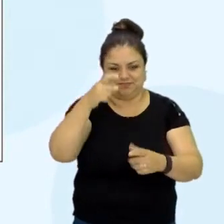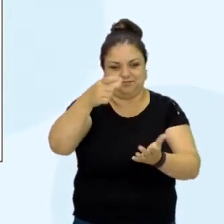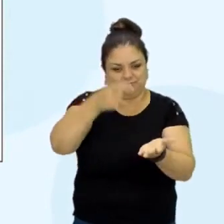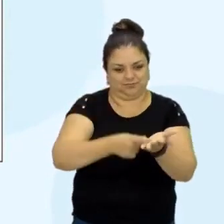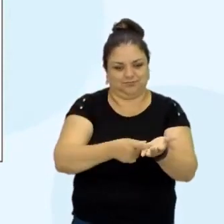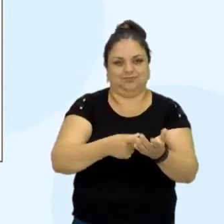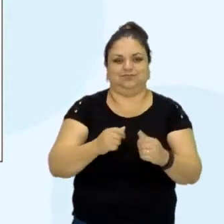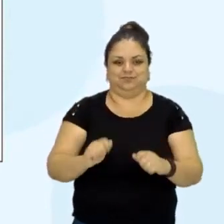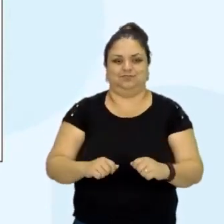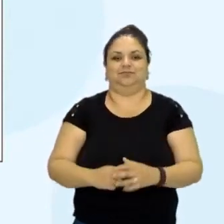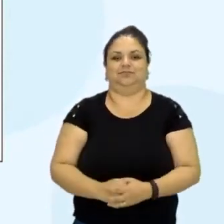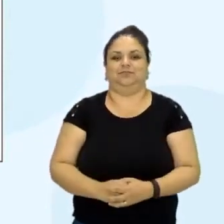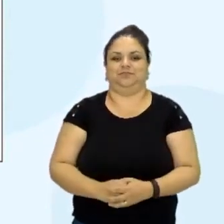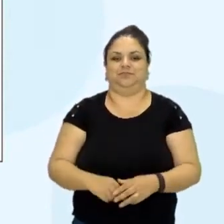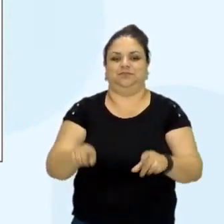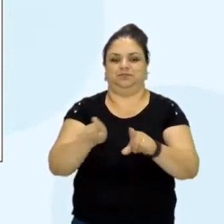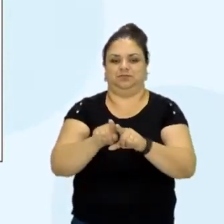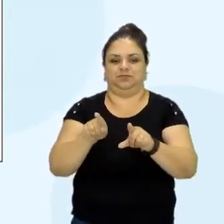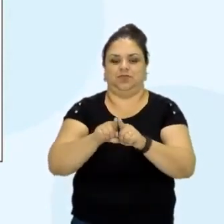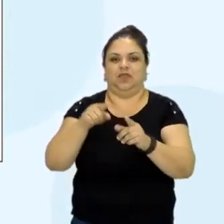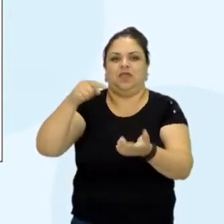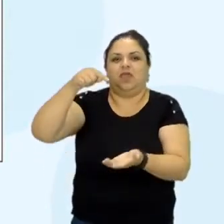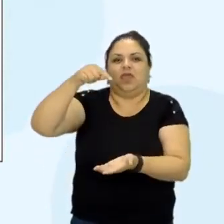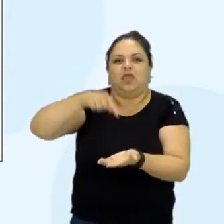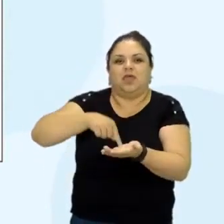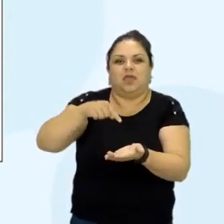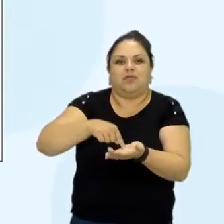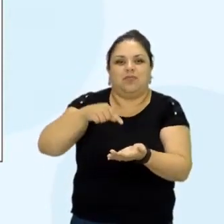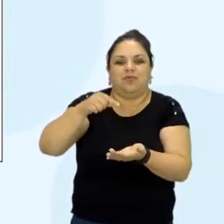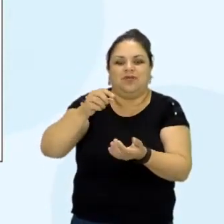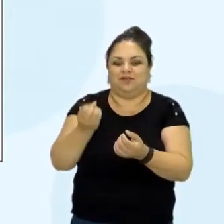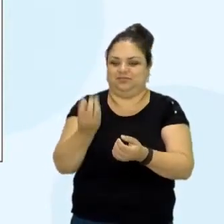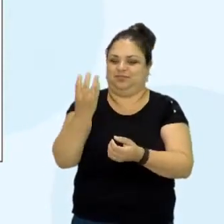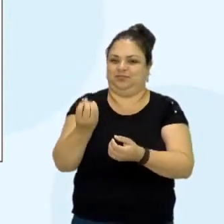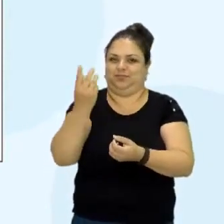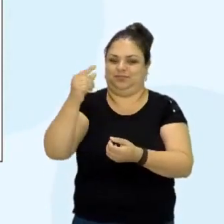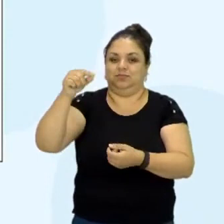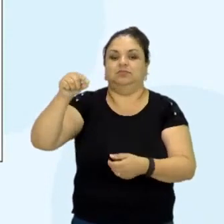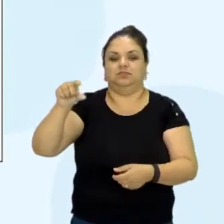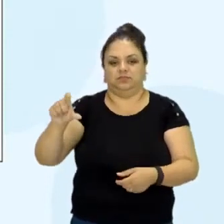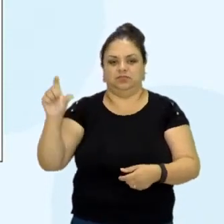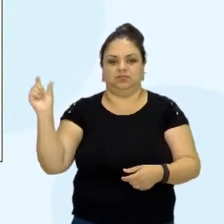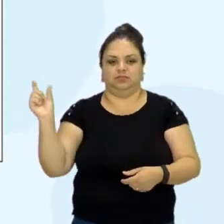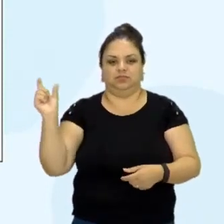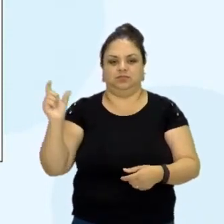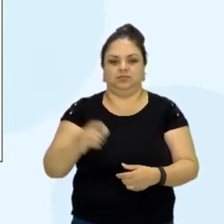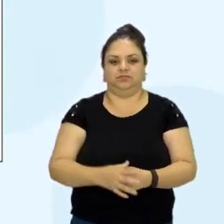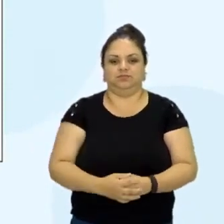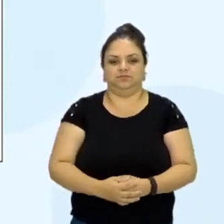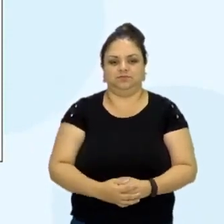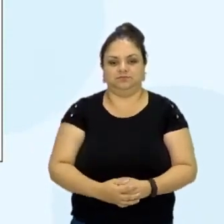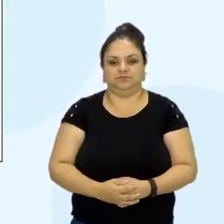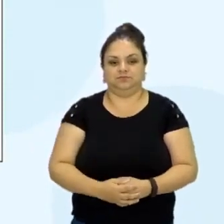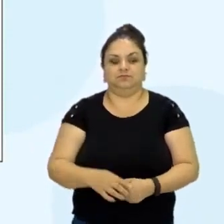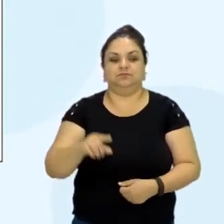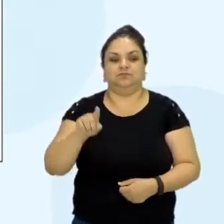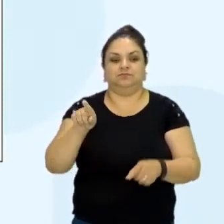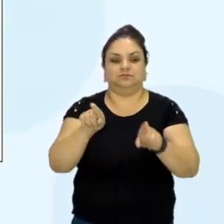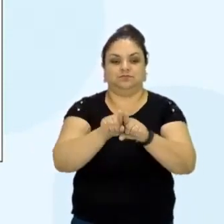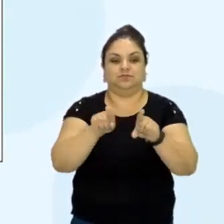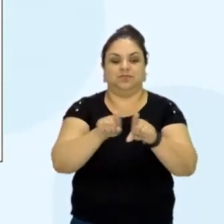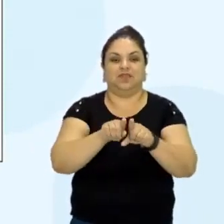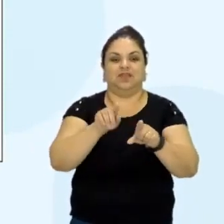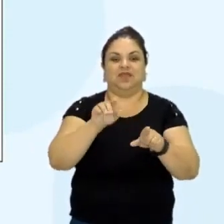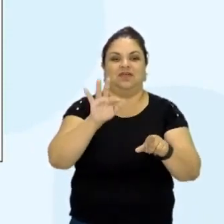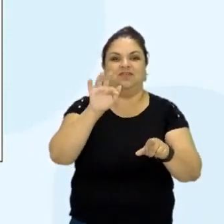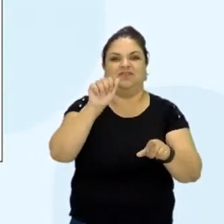colocar aqui, tá? E aqui tem as fases. Só tem algumas coisas aqui, que esse é o modelo da apostila,